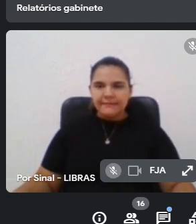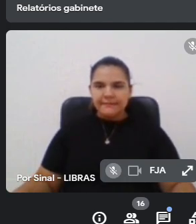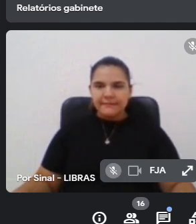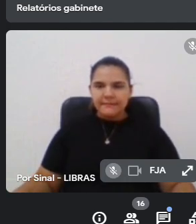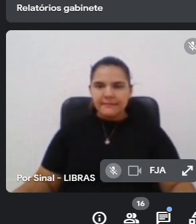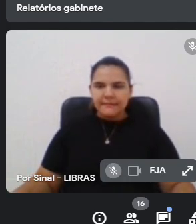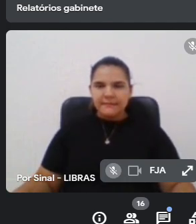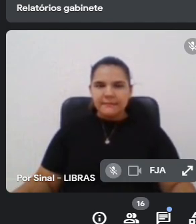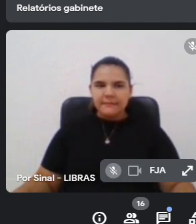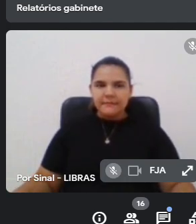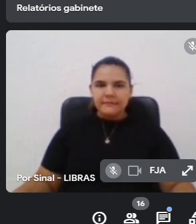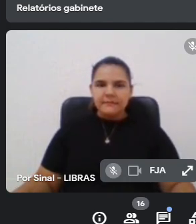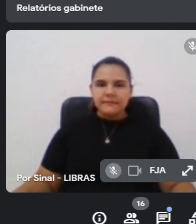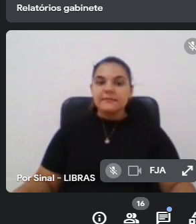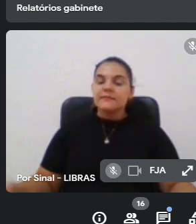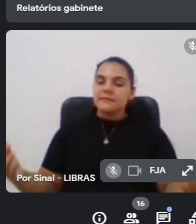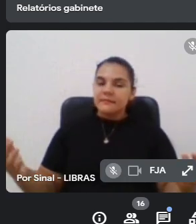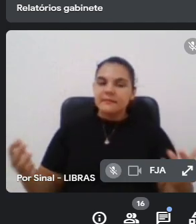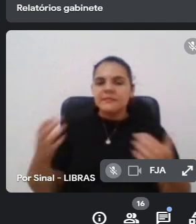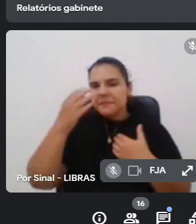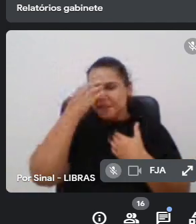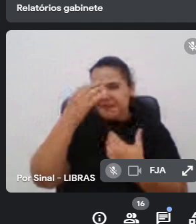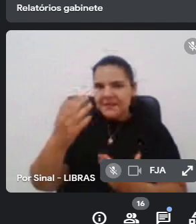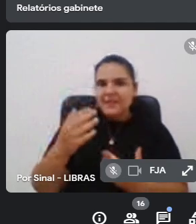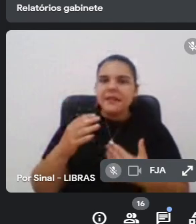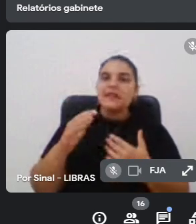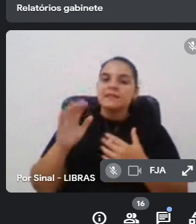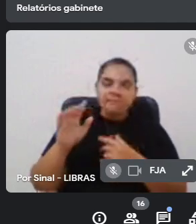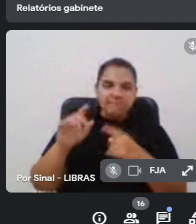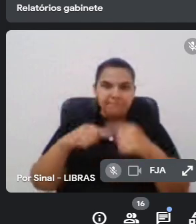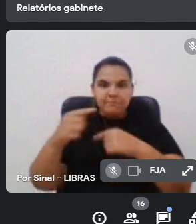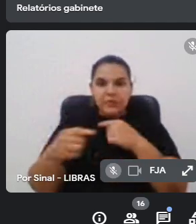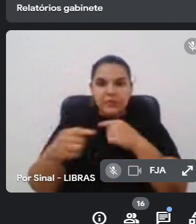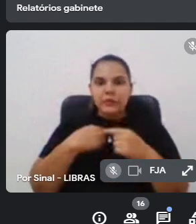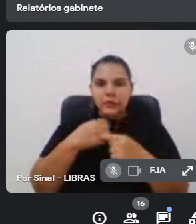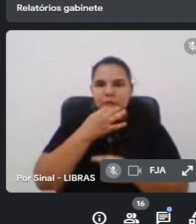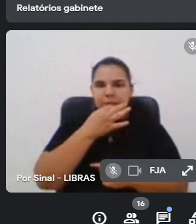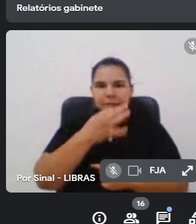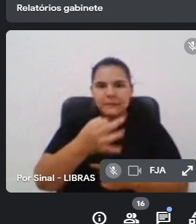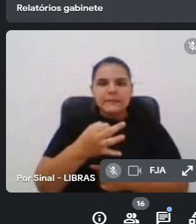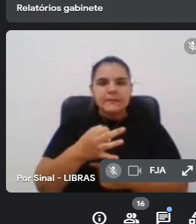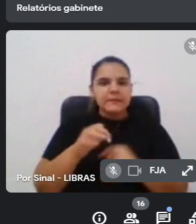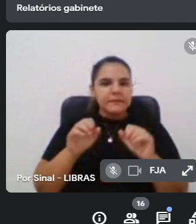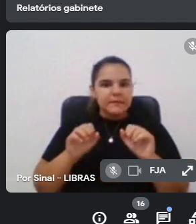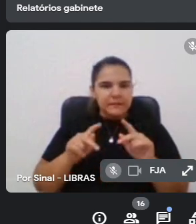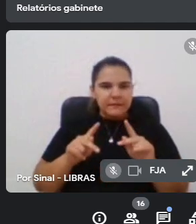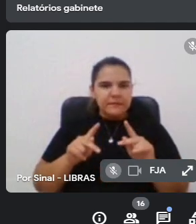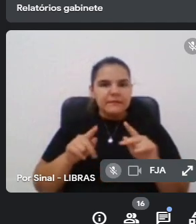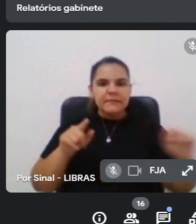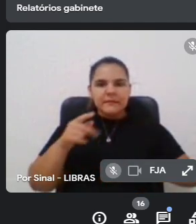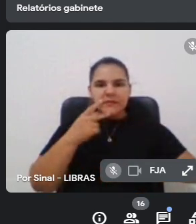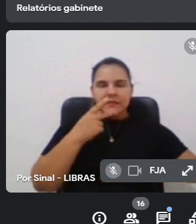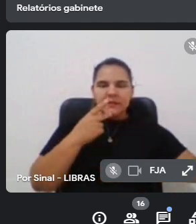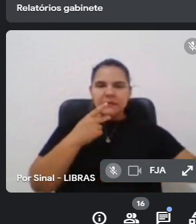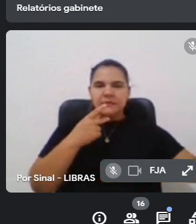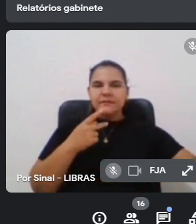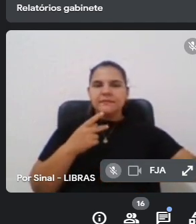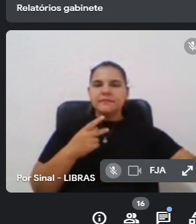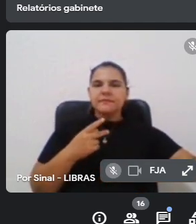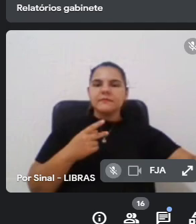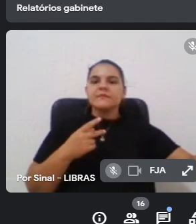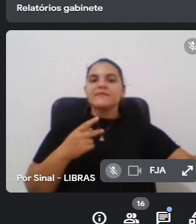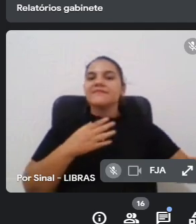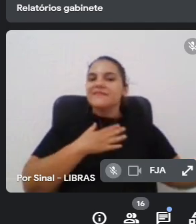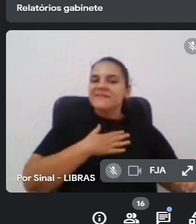Vanilson, obrigada. Já comento aqui as suas considerações. Só gostaria de dizer, Vanilson, que